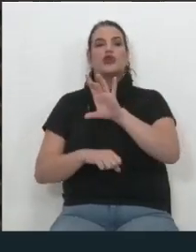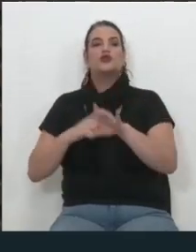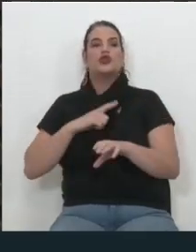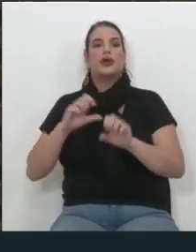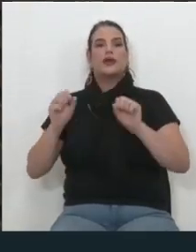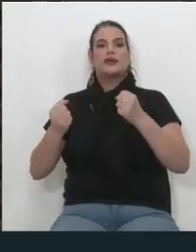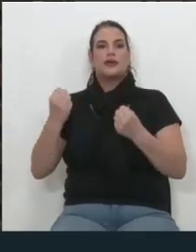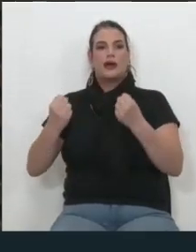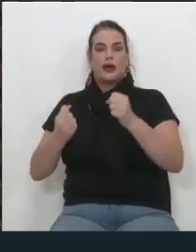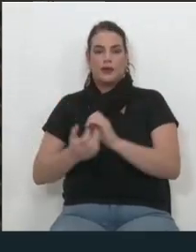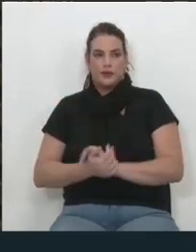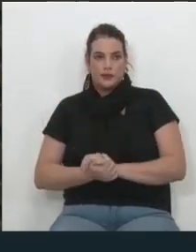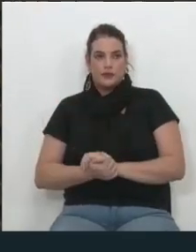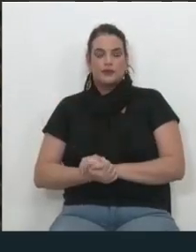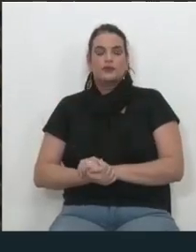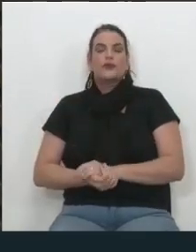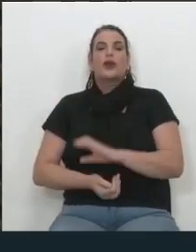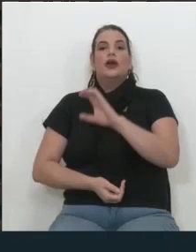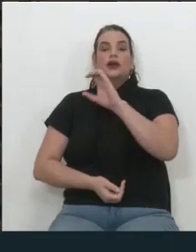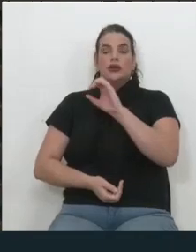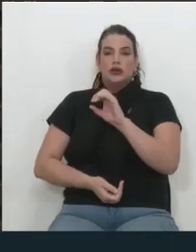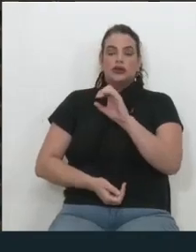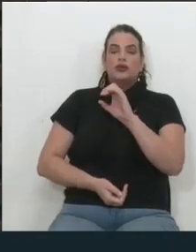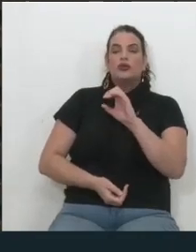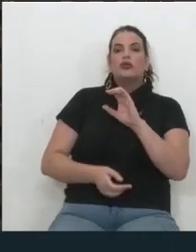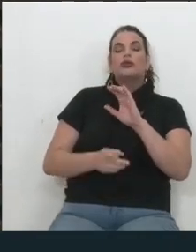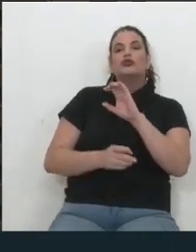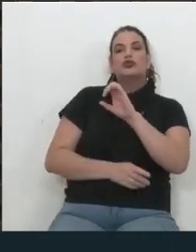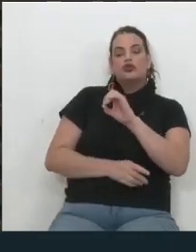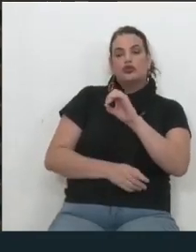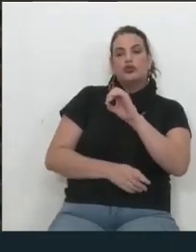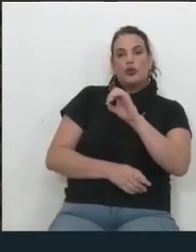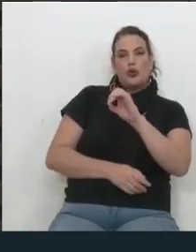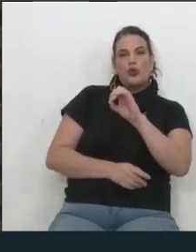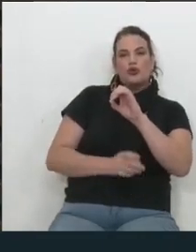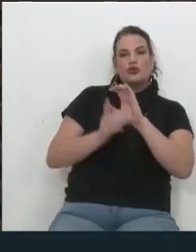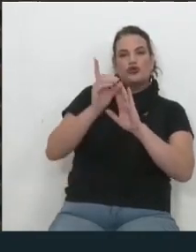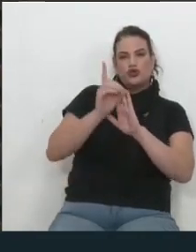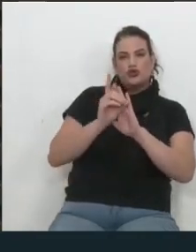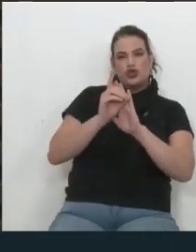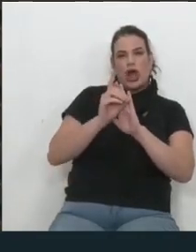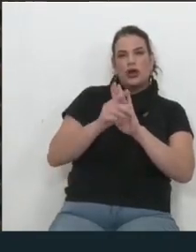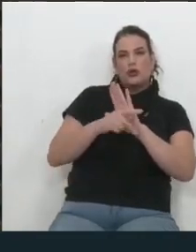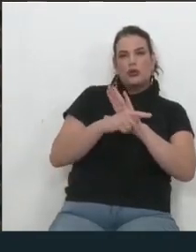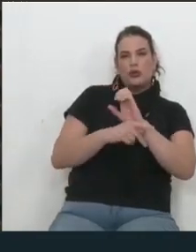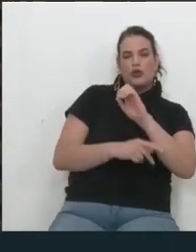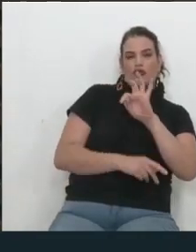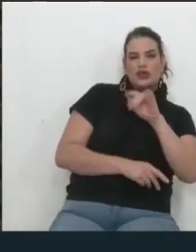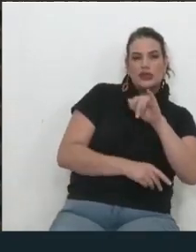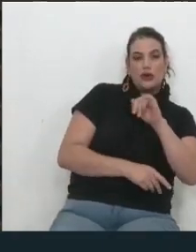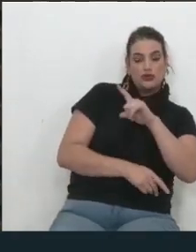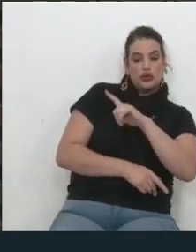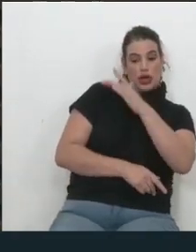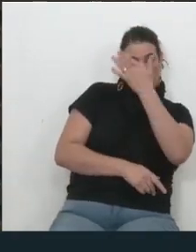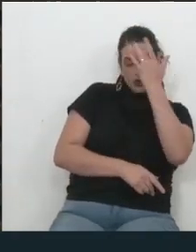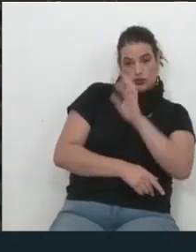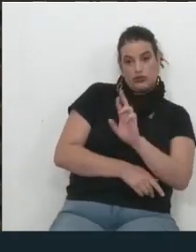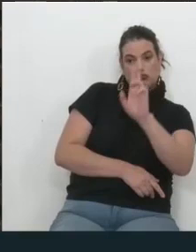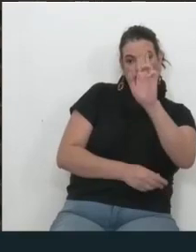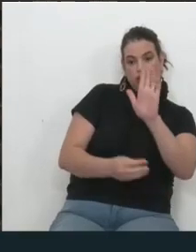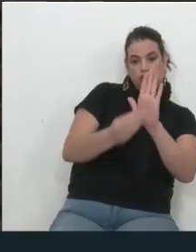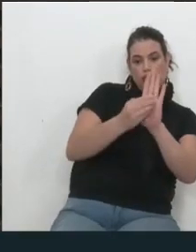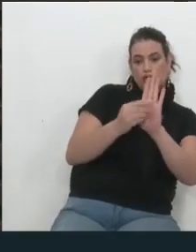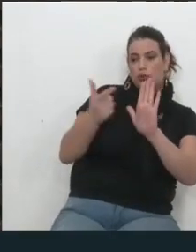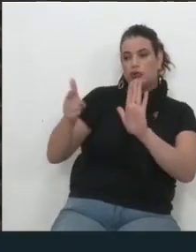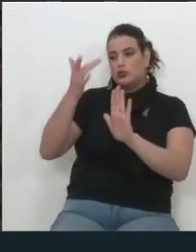no diário oficial do concurso, tinha uma pessoa determinada lá para poder ir, né? E tinha outra pessoa.